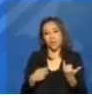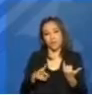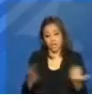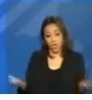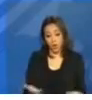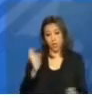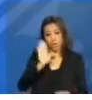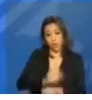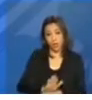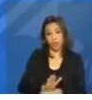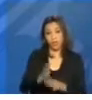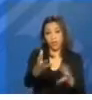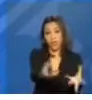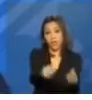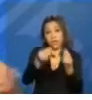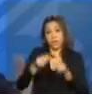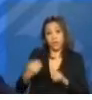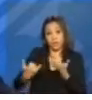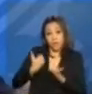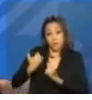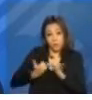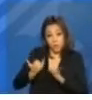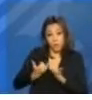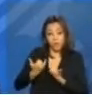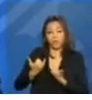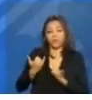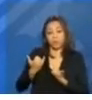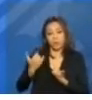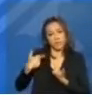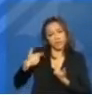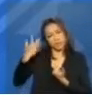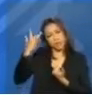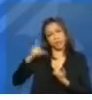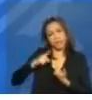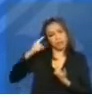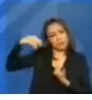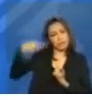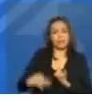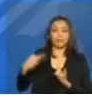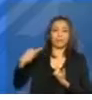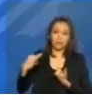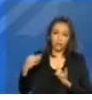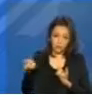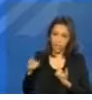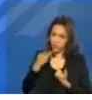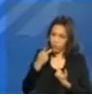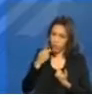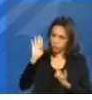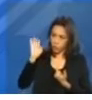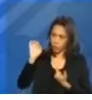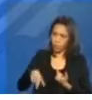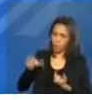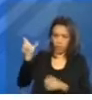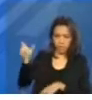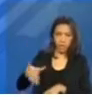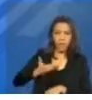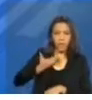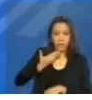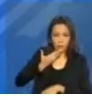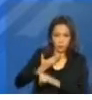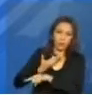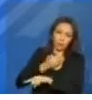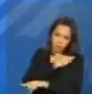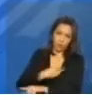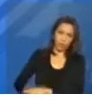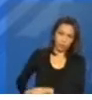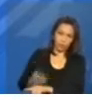hoje à tarde, porque, na verdade, já tem muita discussão e, como o Canuto falou muito bem, isso é muito importante.